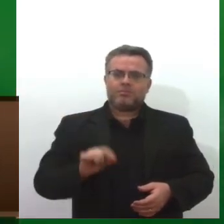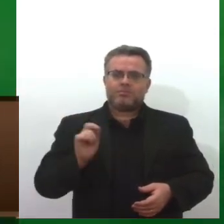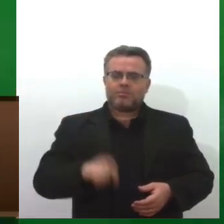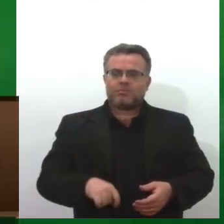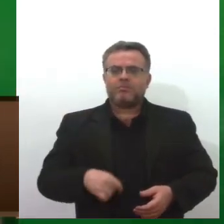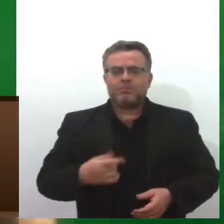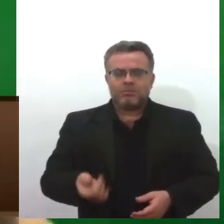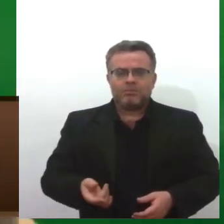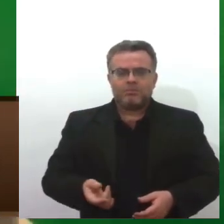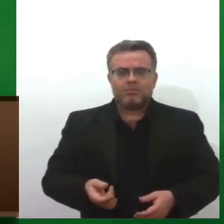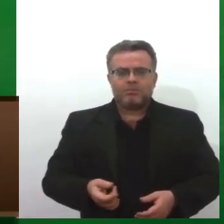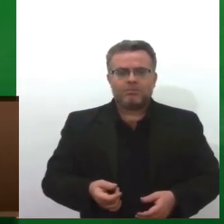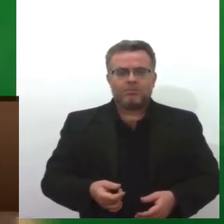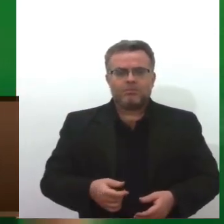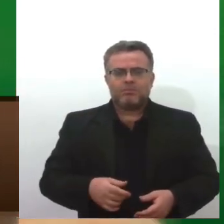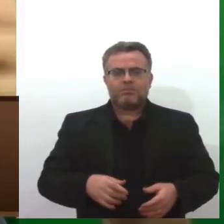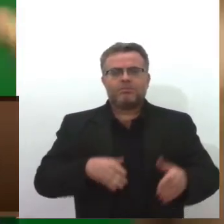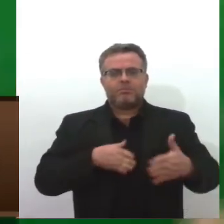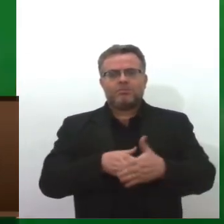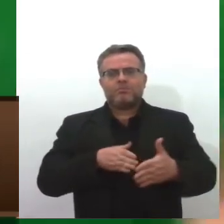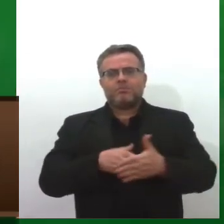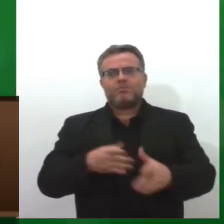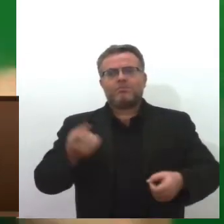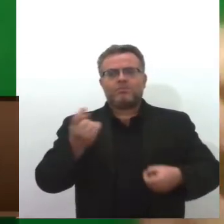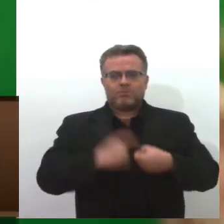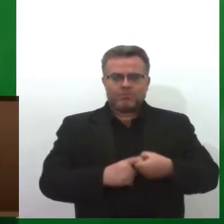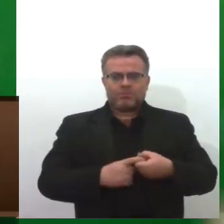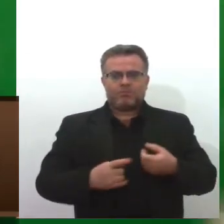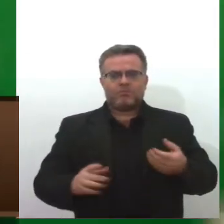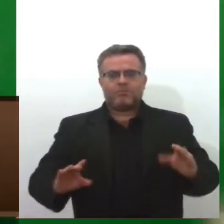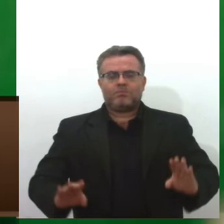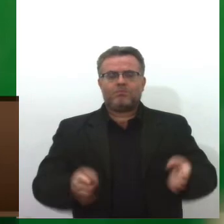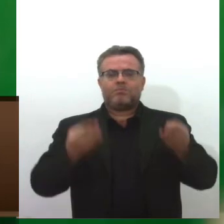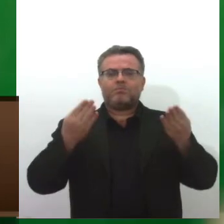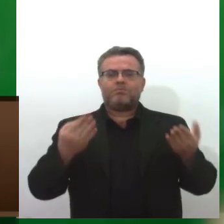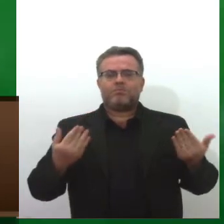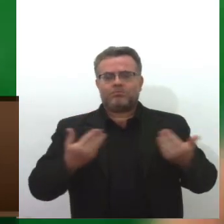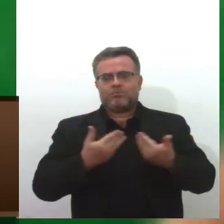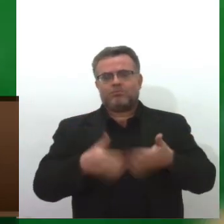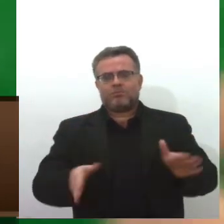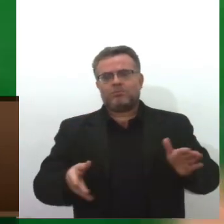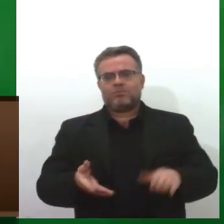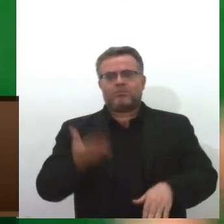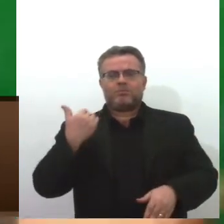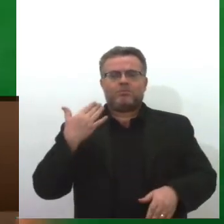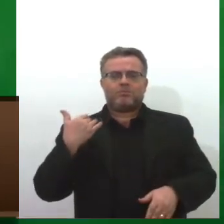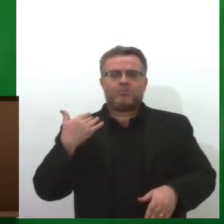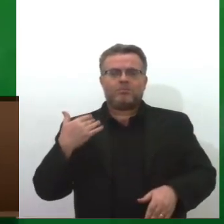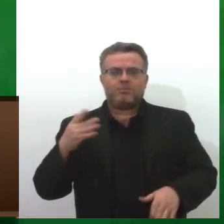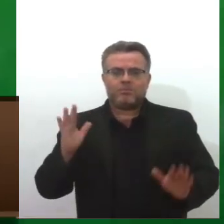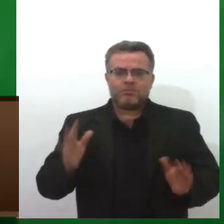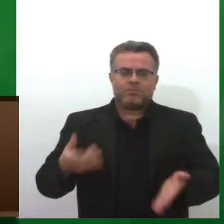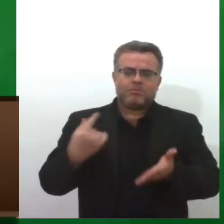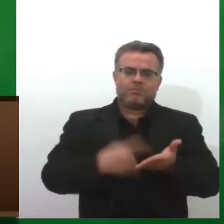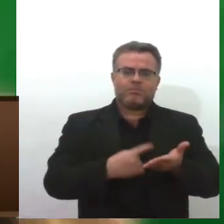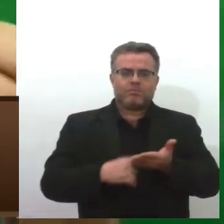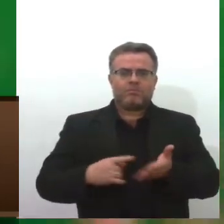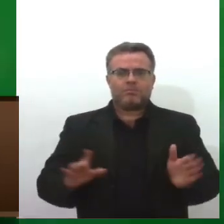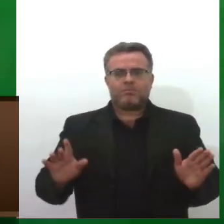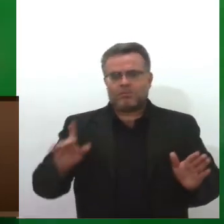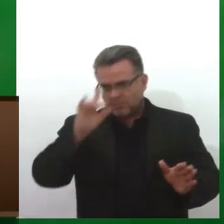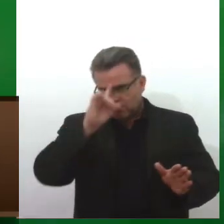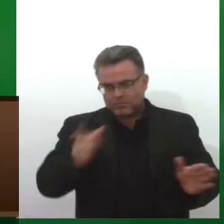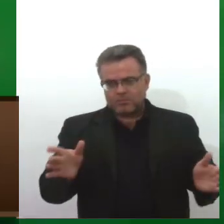algumas restrições, principalmente para alguns eventos abertos e alguns modelos do quantitativo para o fechado. Isso